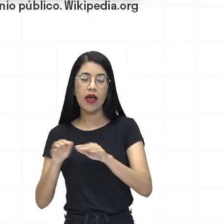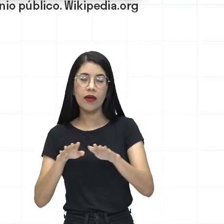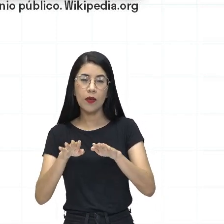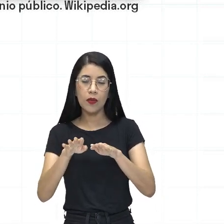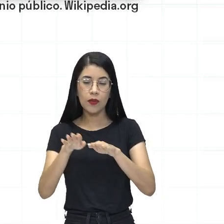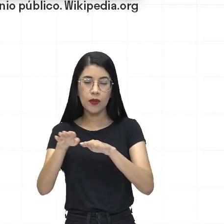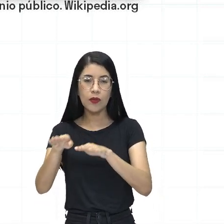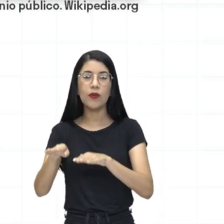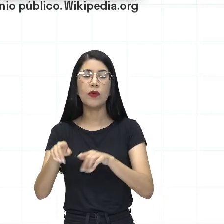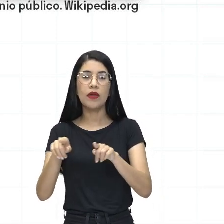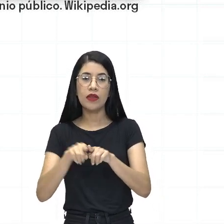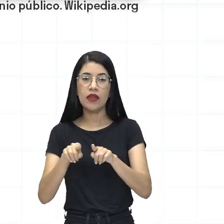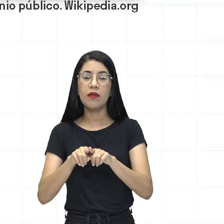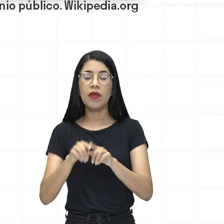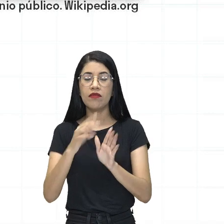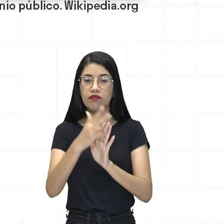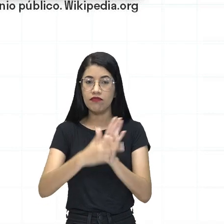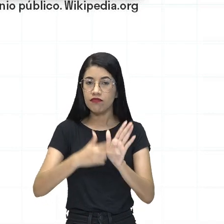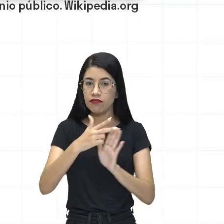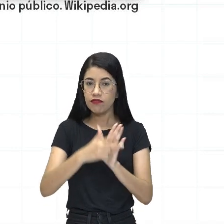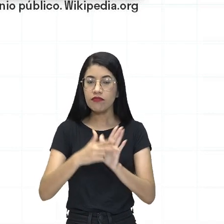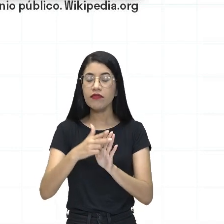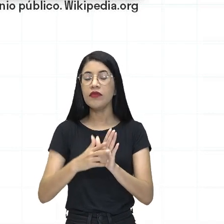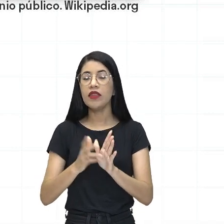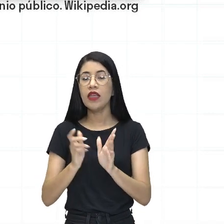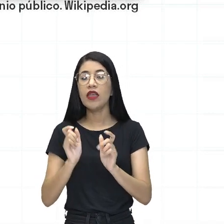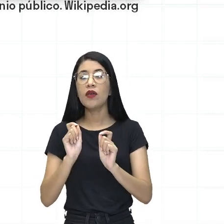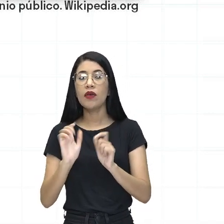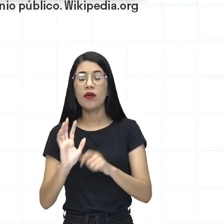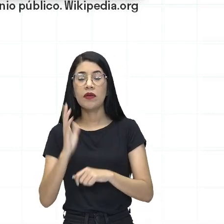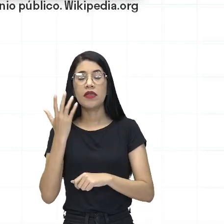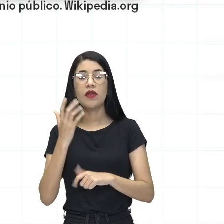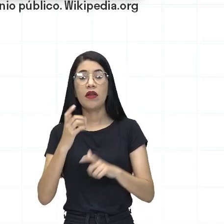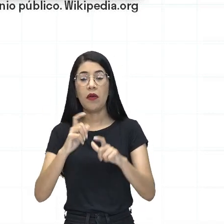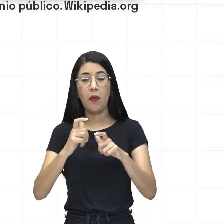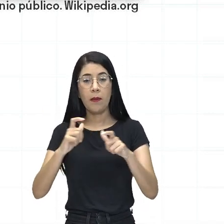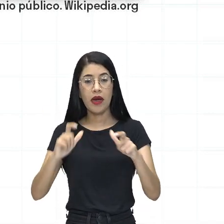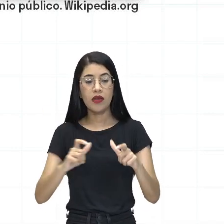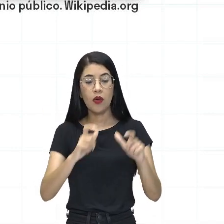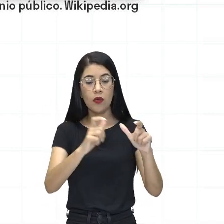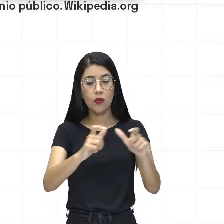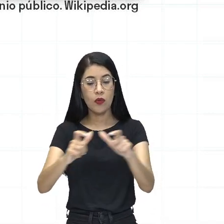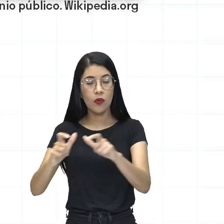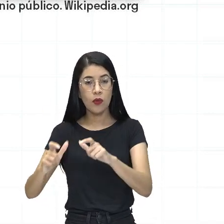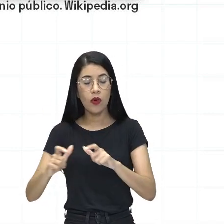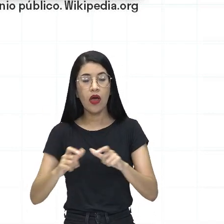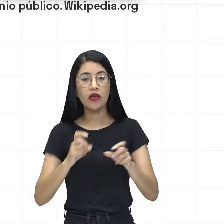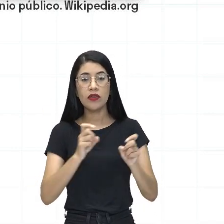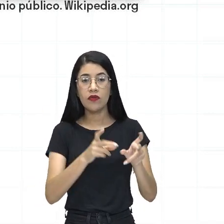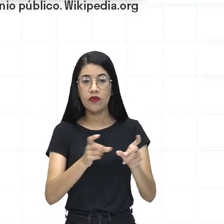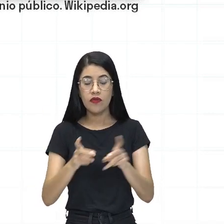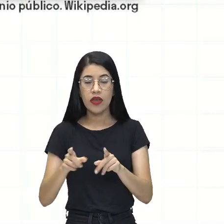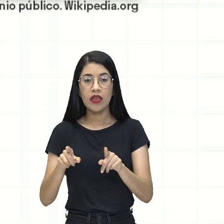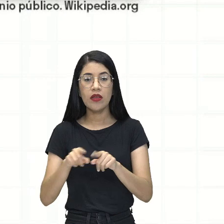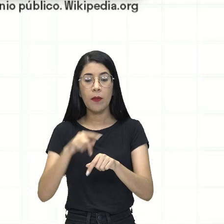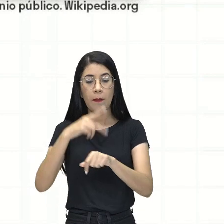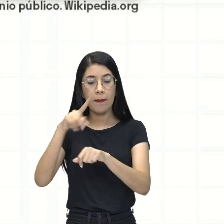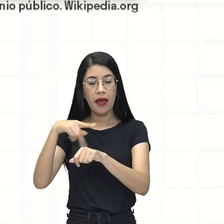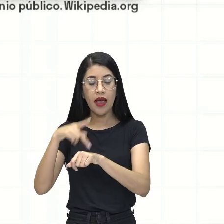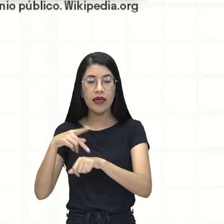locomotivas a vapor, e isso fez com que aumentasse ali as áreas comerciais entre países,